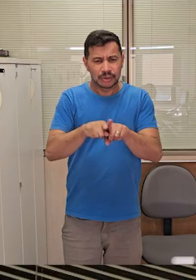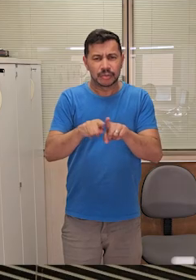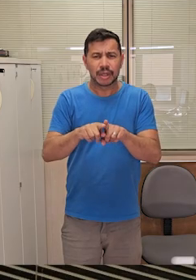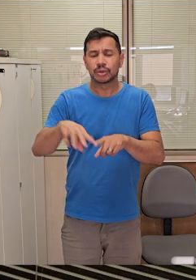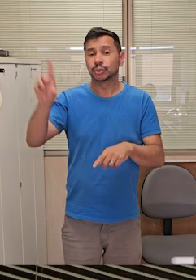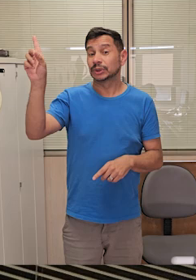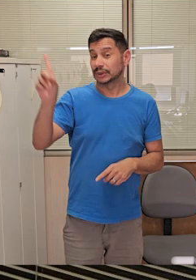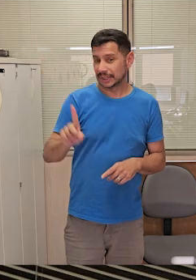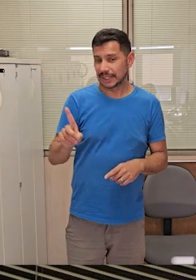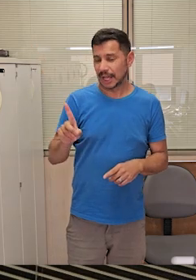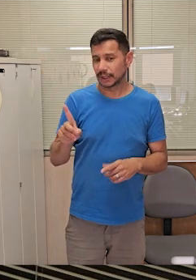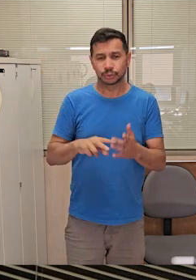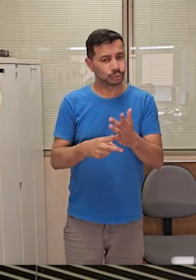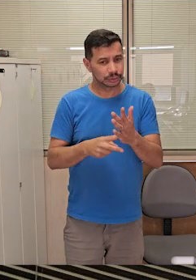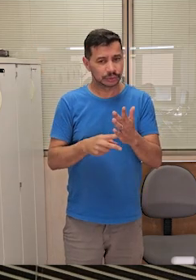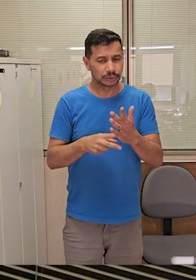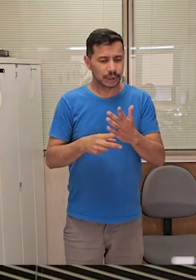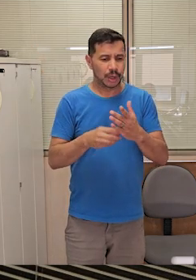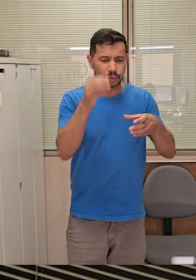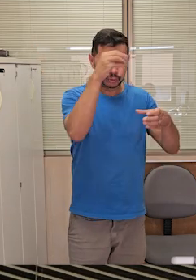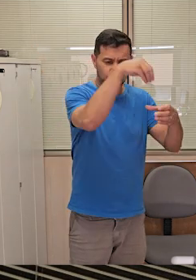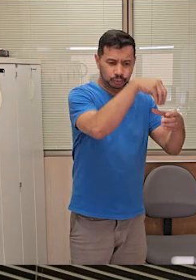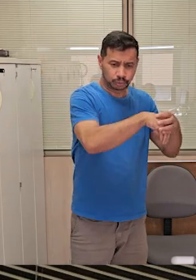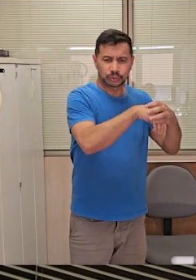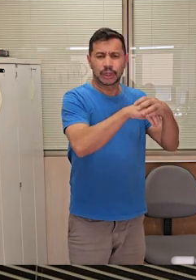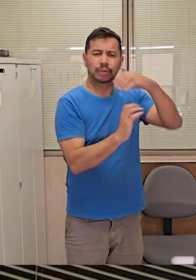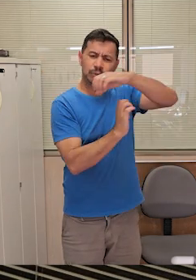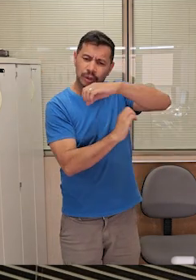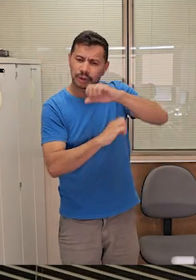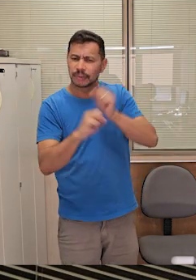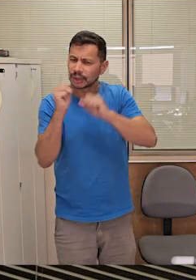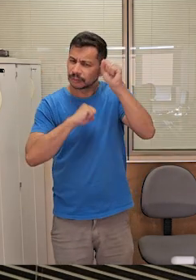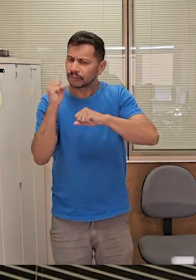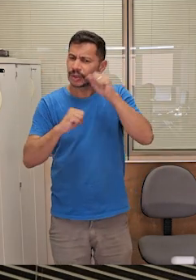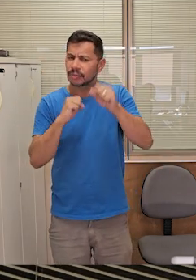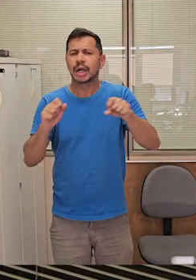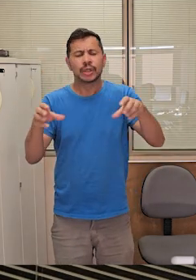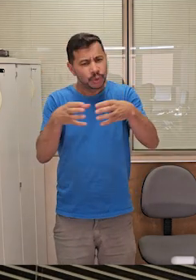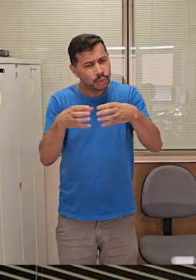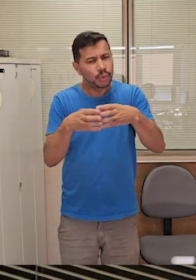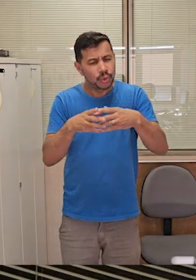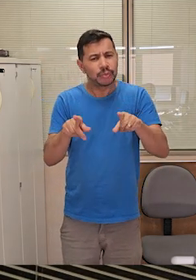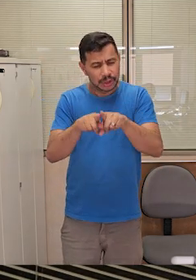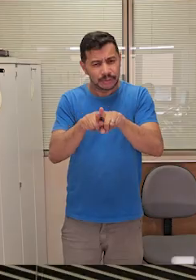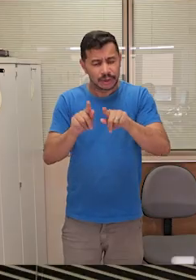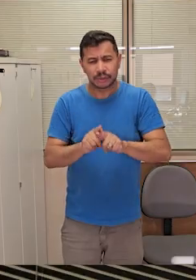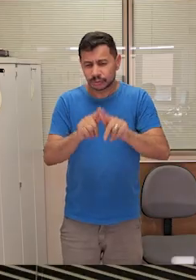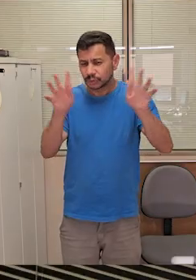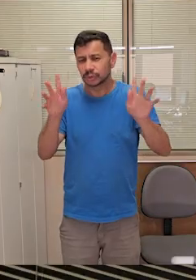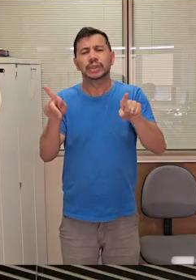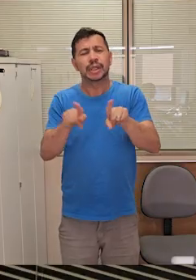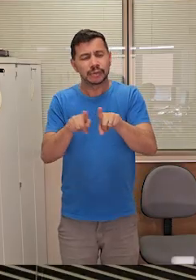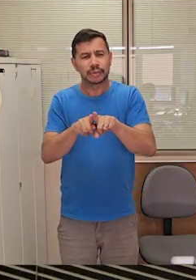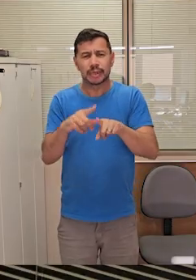sindicais representativos, né, com credibilidade dentro das fábricas, e os movimentos grevistas, né, que a gente partiu a partir